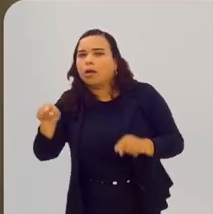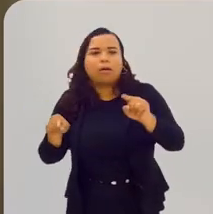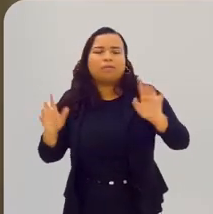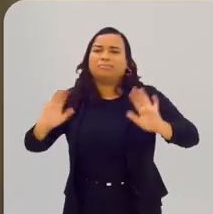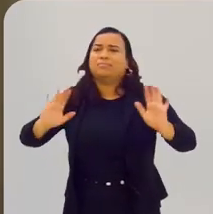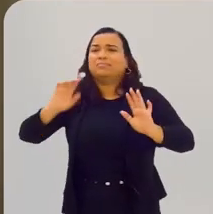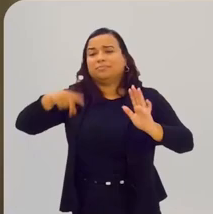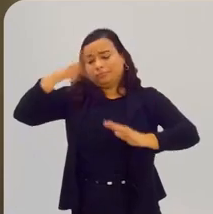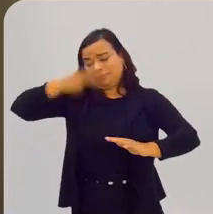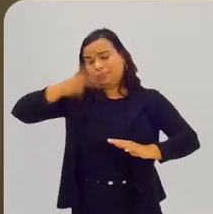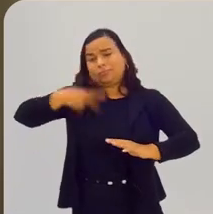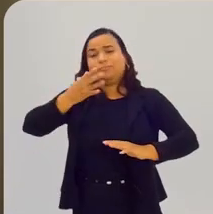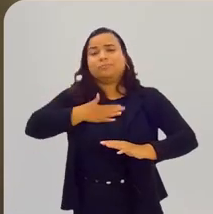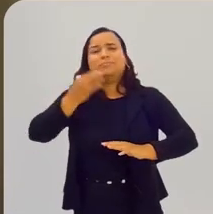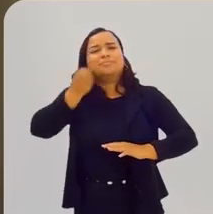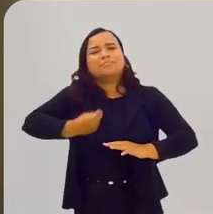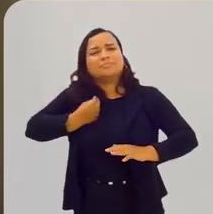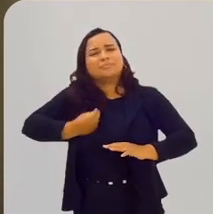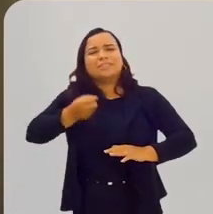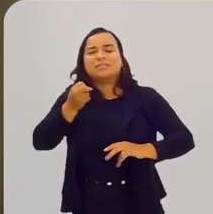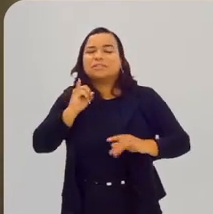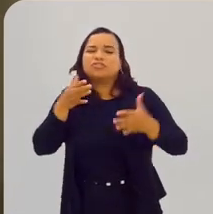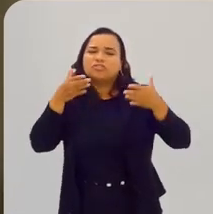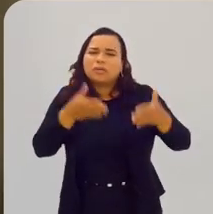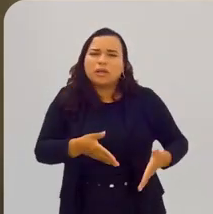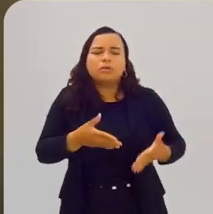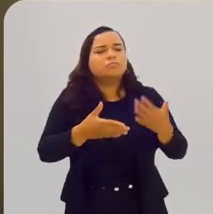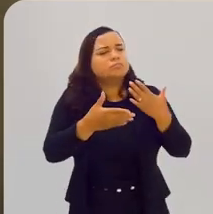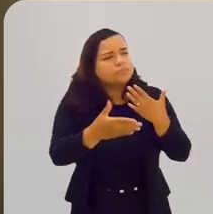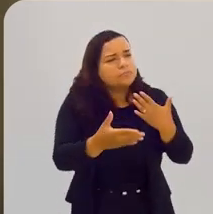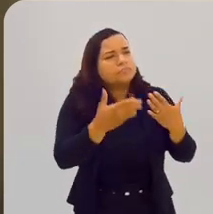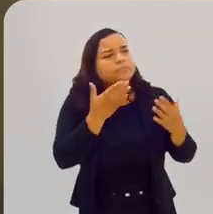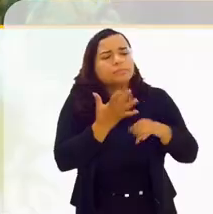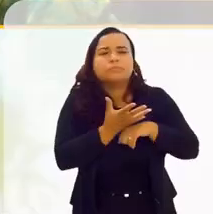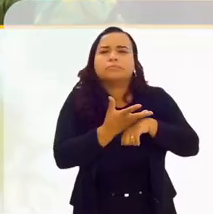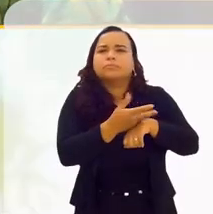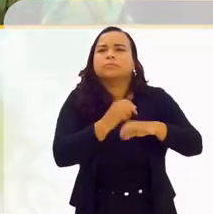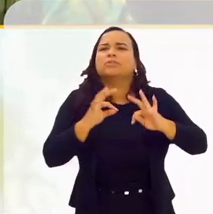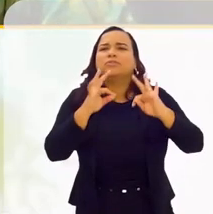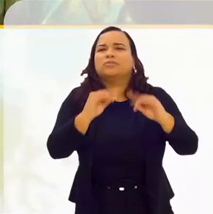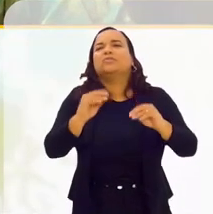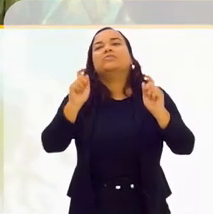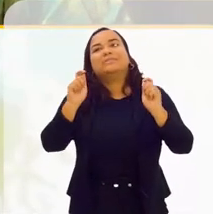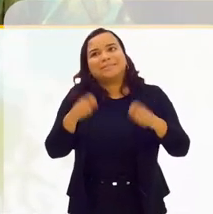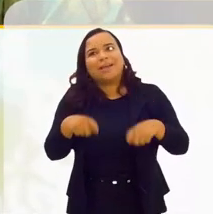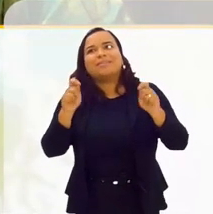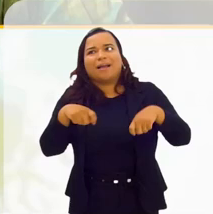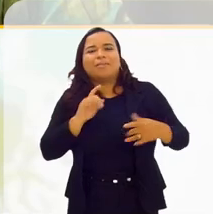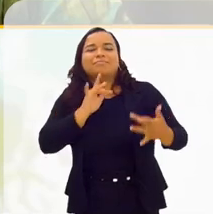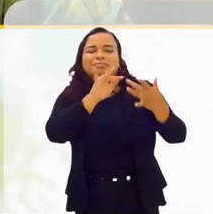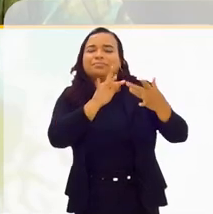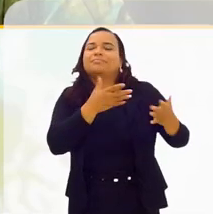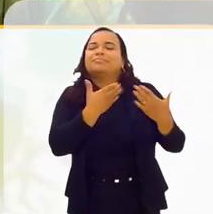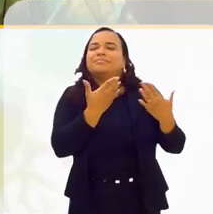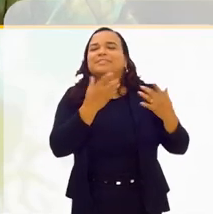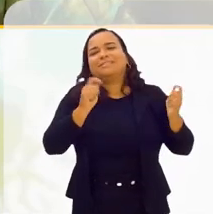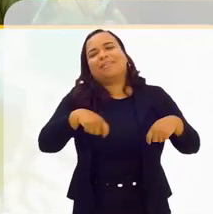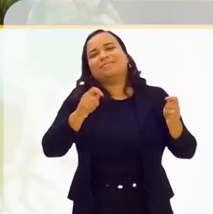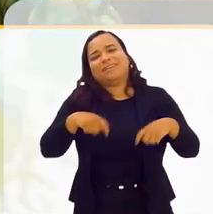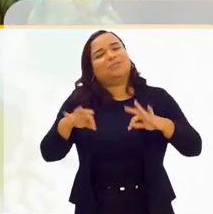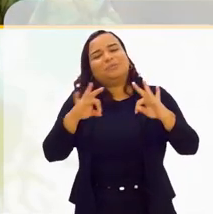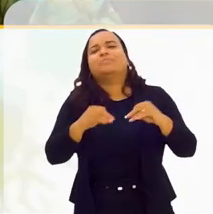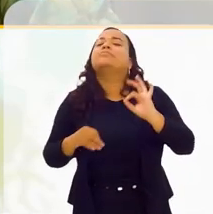arrogante ou ela é mas ela tem uma se você chegar ali com um jeito ela tem eu acho que o mundo tem a sua brecha